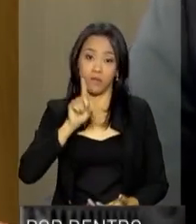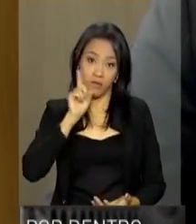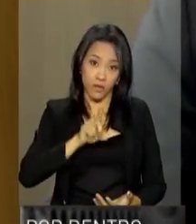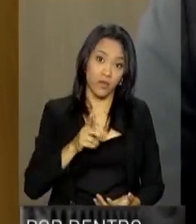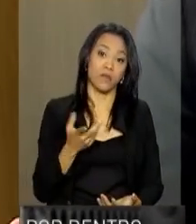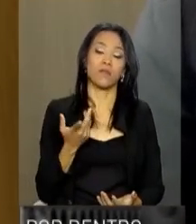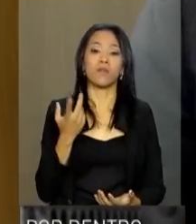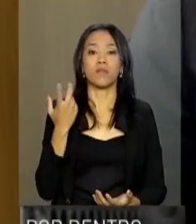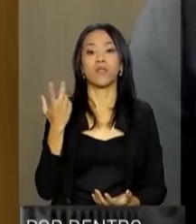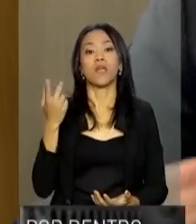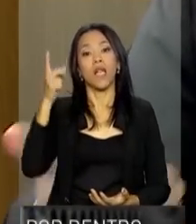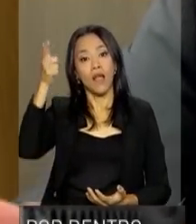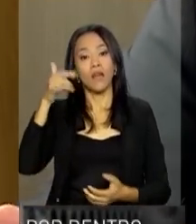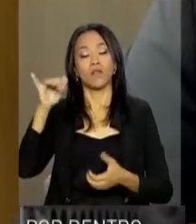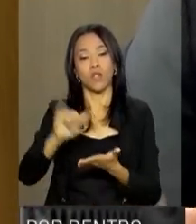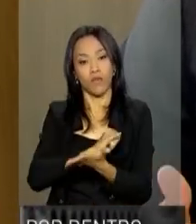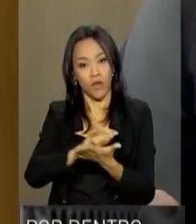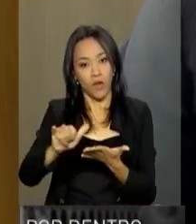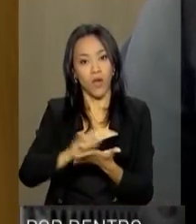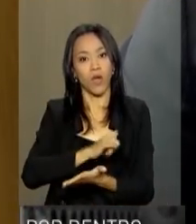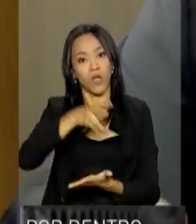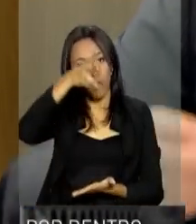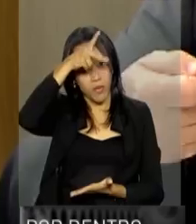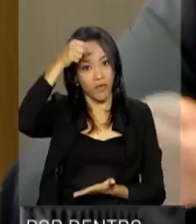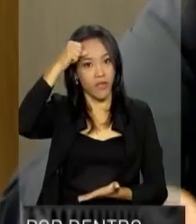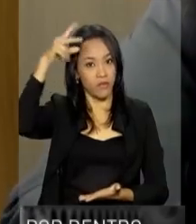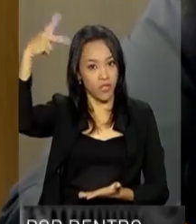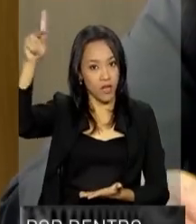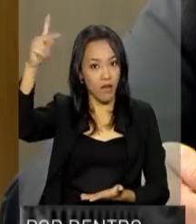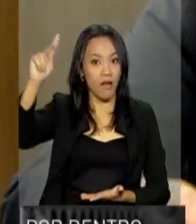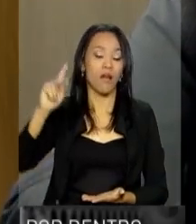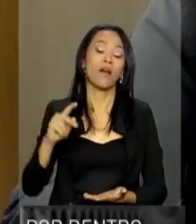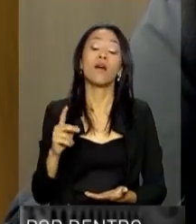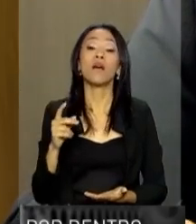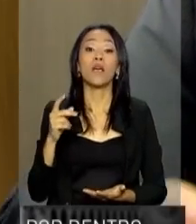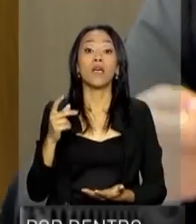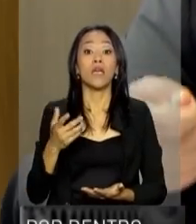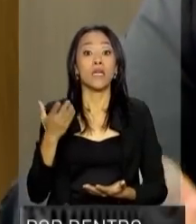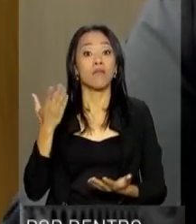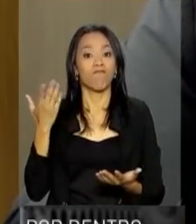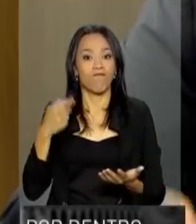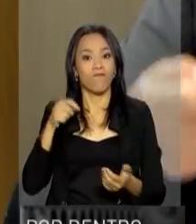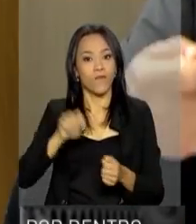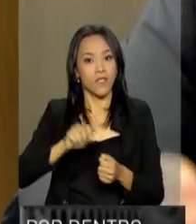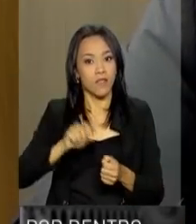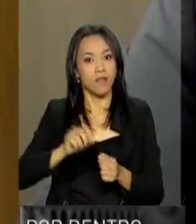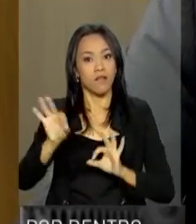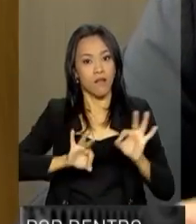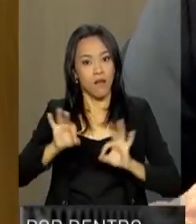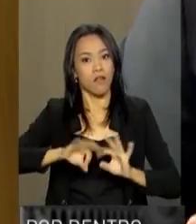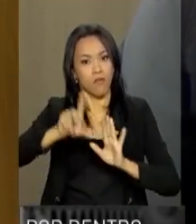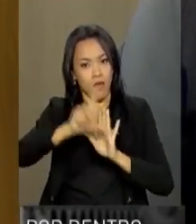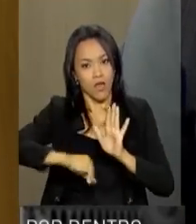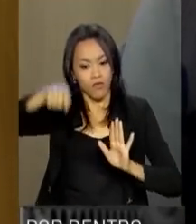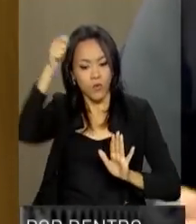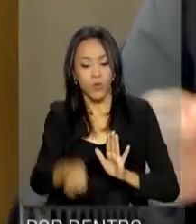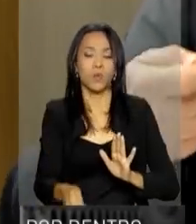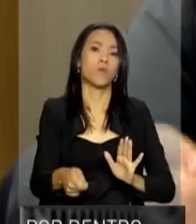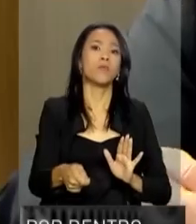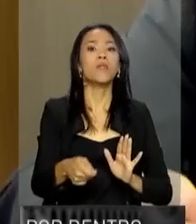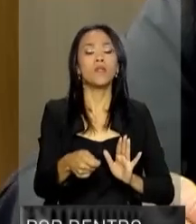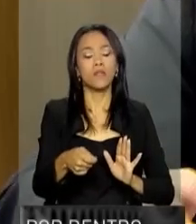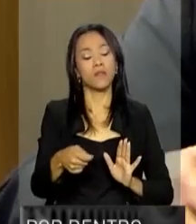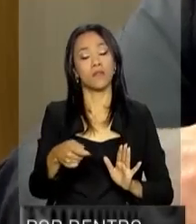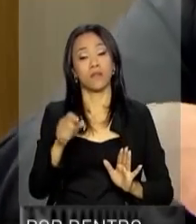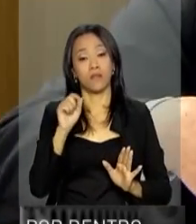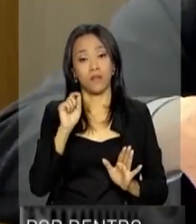município de nova york o prefeito juliane entraram com medidas duras filmes tolerância zero fizeram